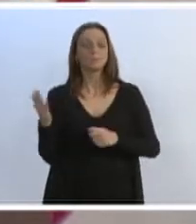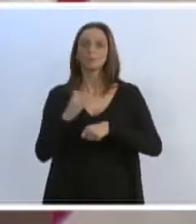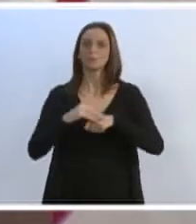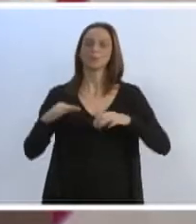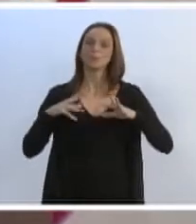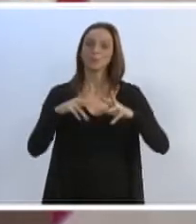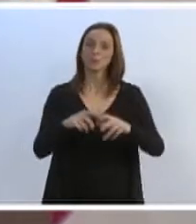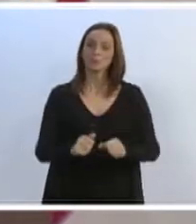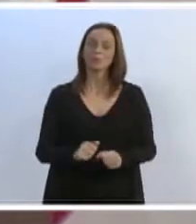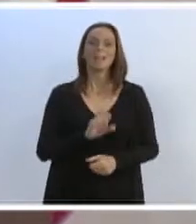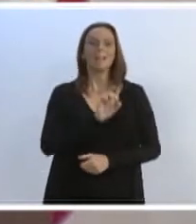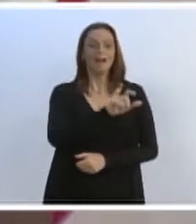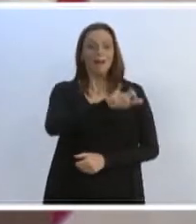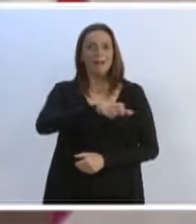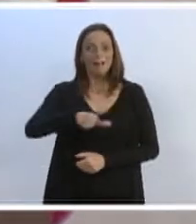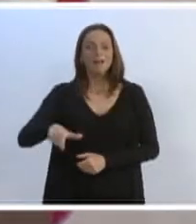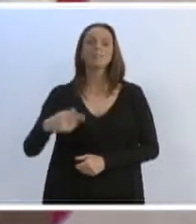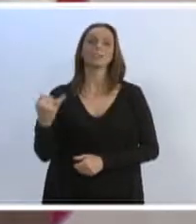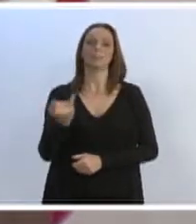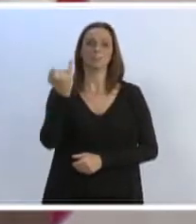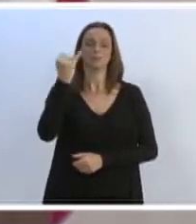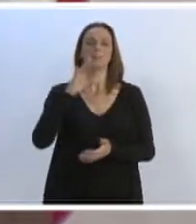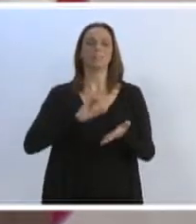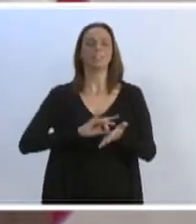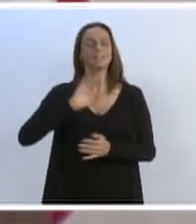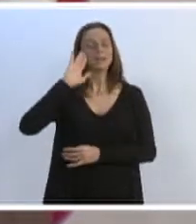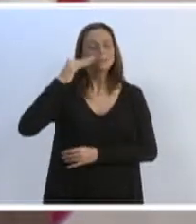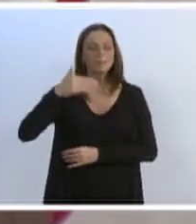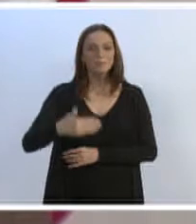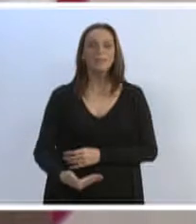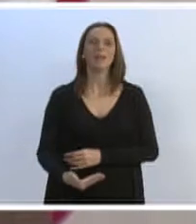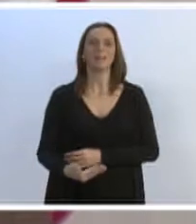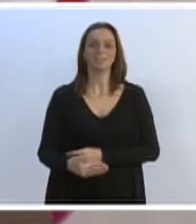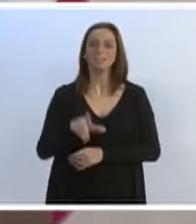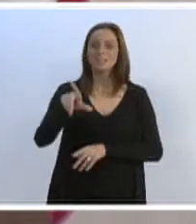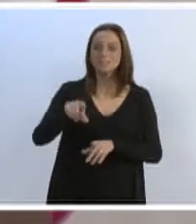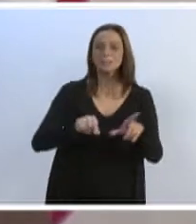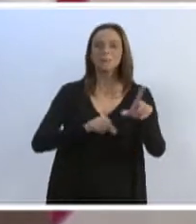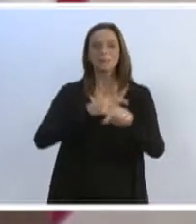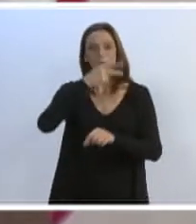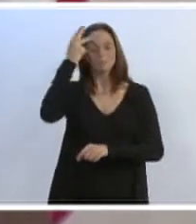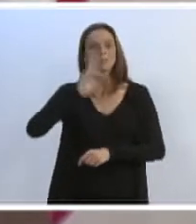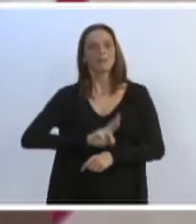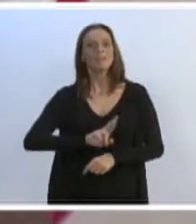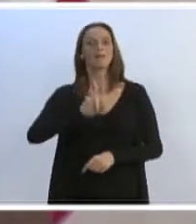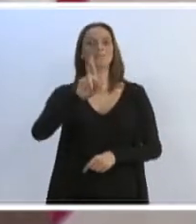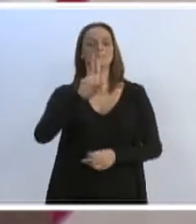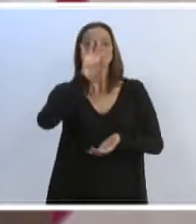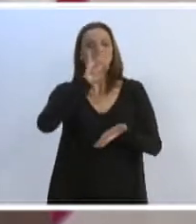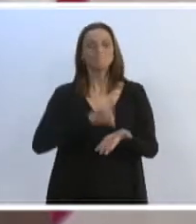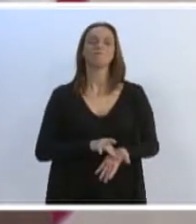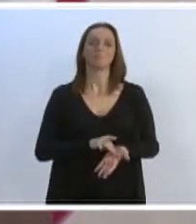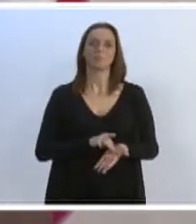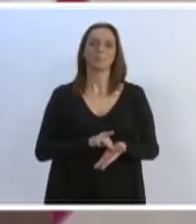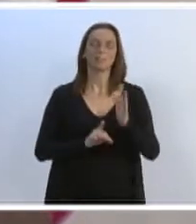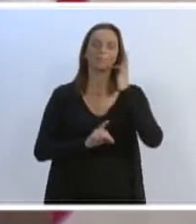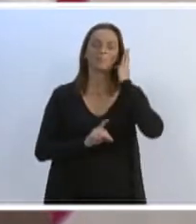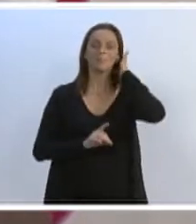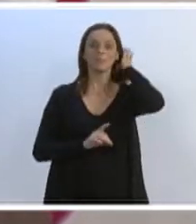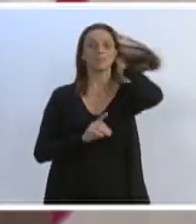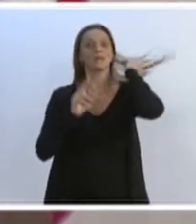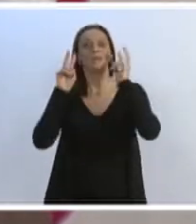sociedade se nós não tivéssemos, não conseguimos perpetuar a nossa memória. É claro que no ofício da história,